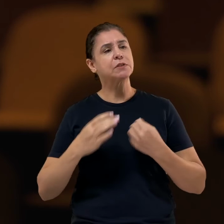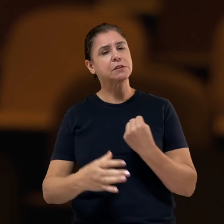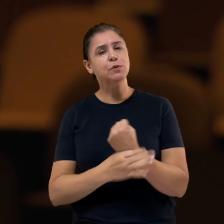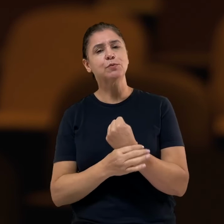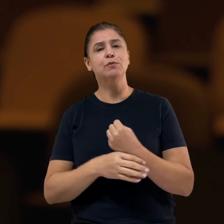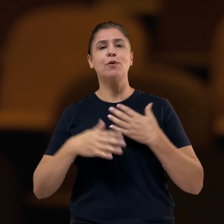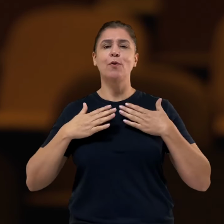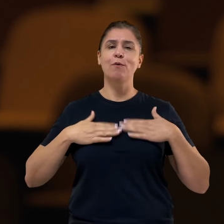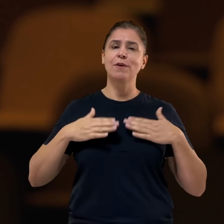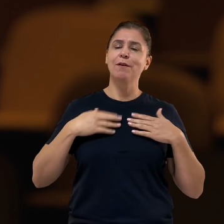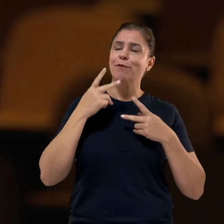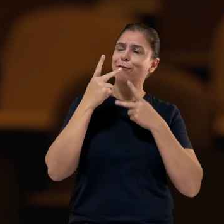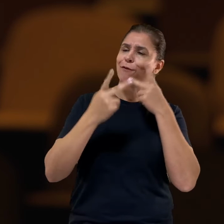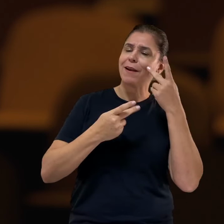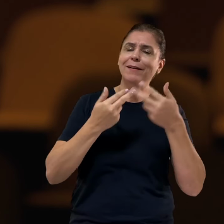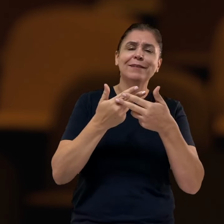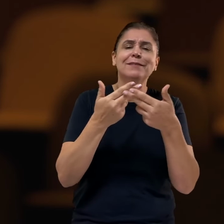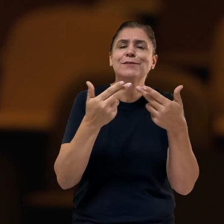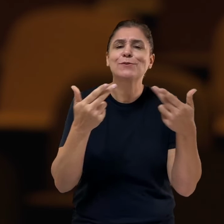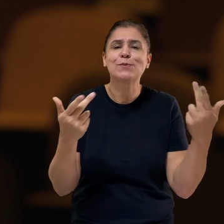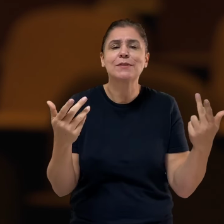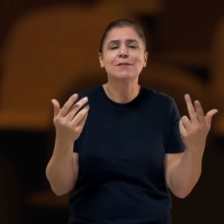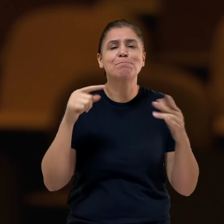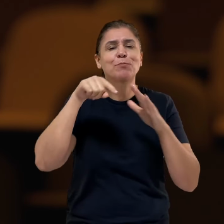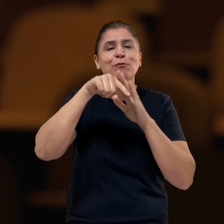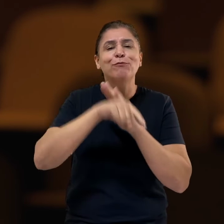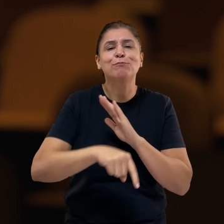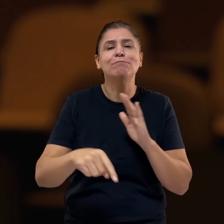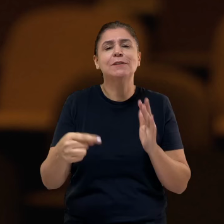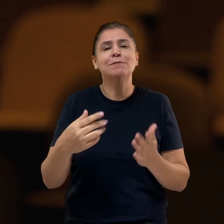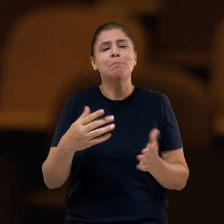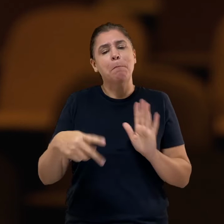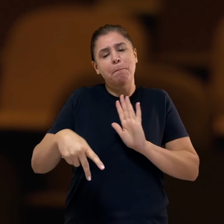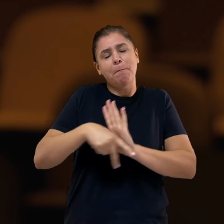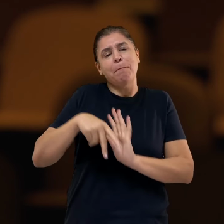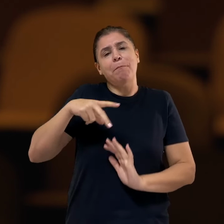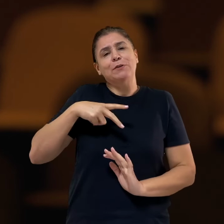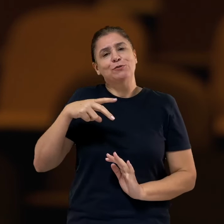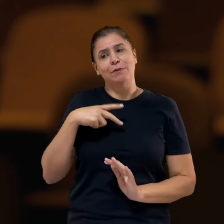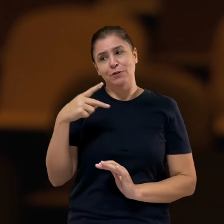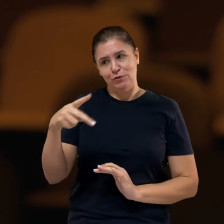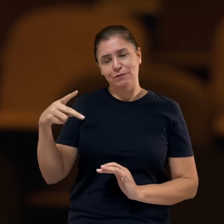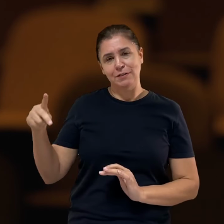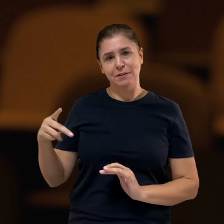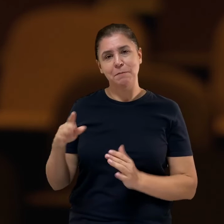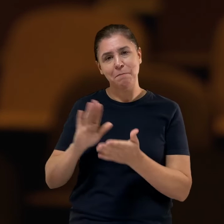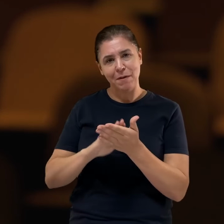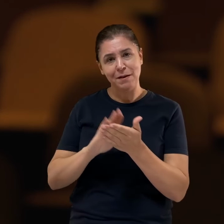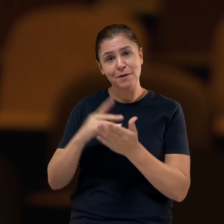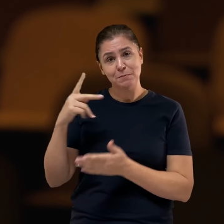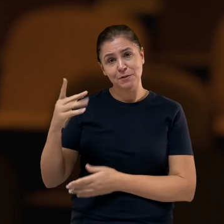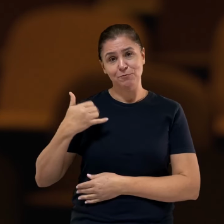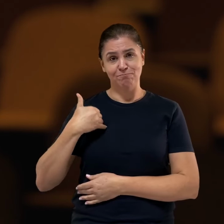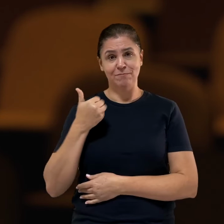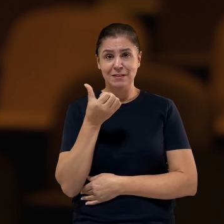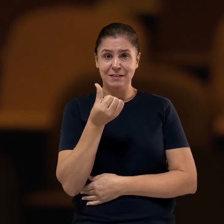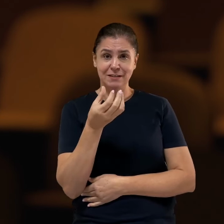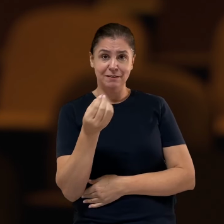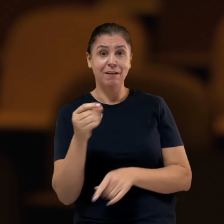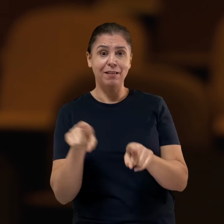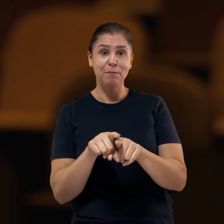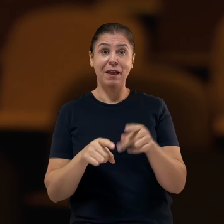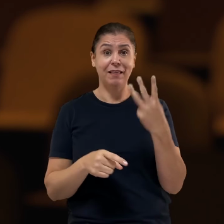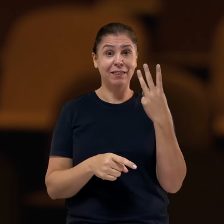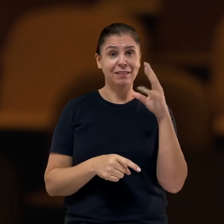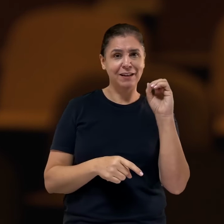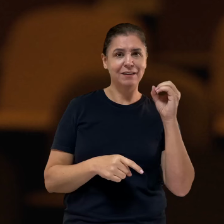e confortáveis em falar tantas coisas profundas, íntimas do Ministério de vocês. parabéns pelos 60 anos e